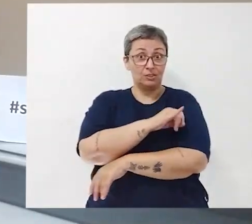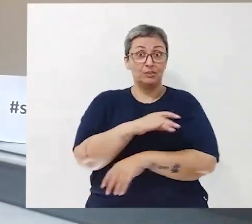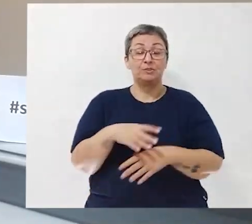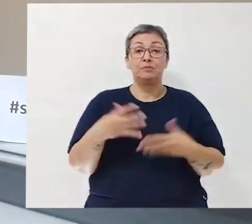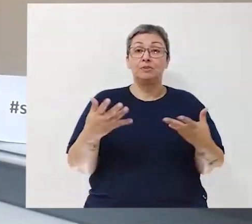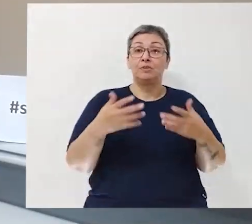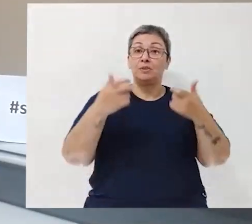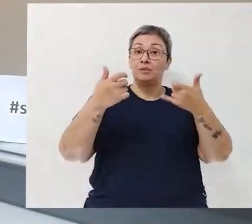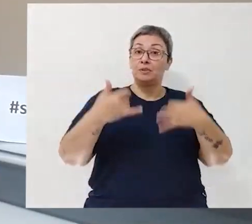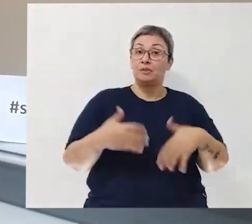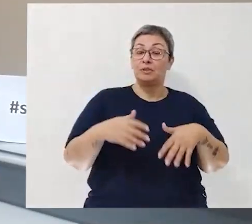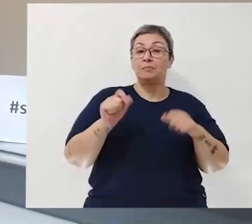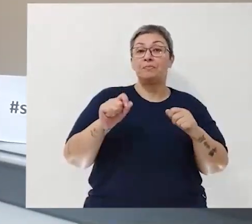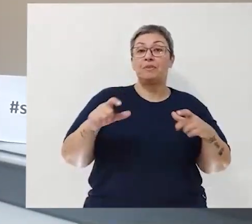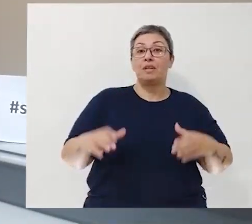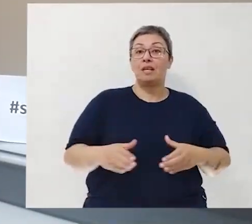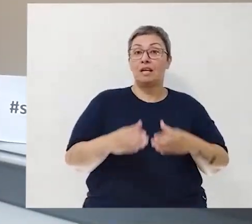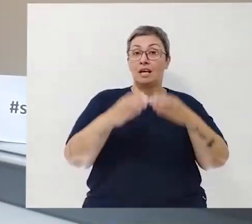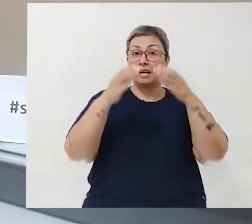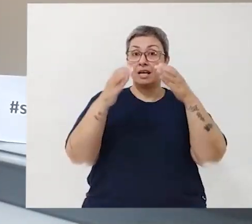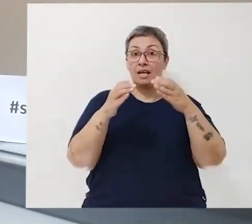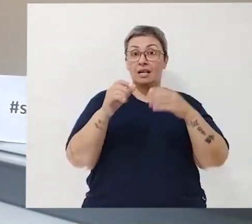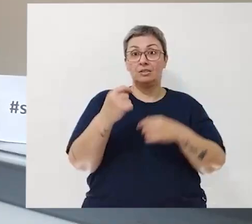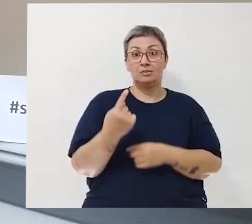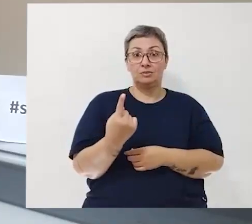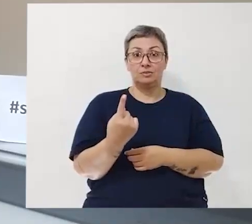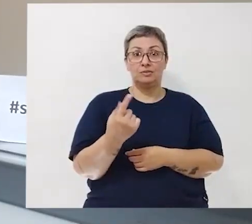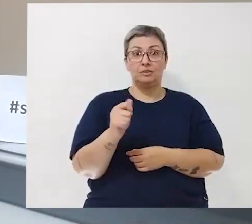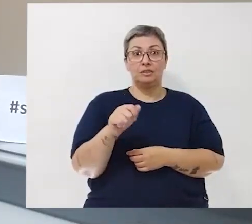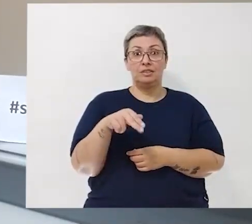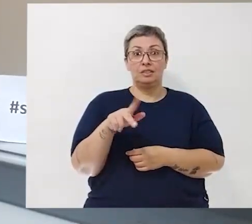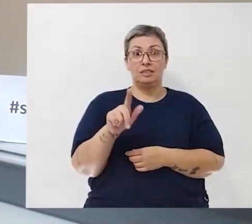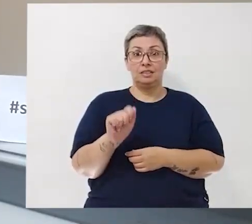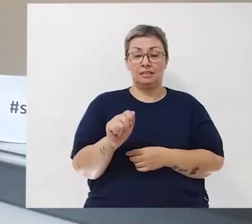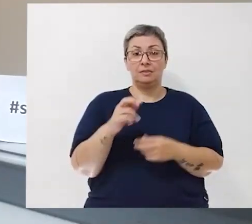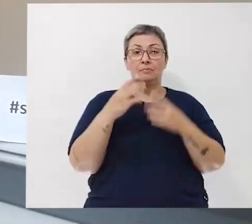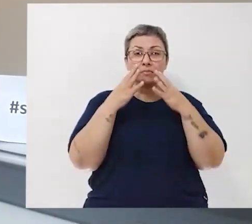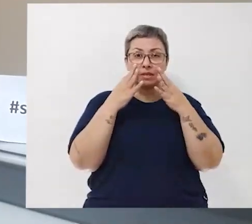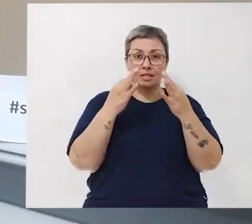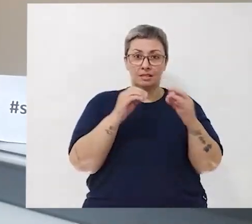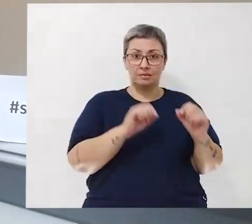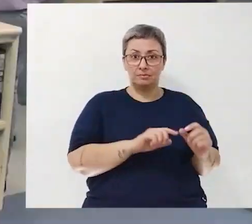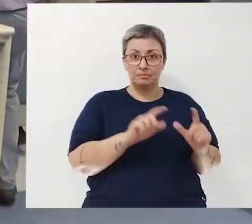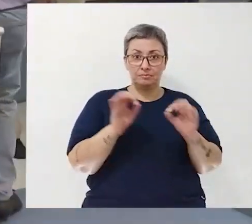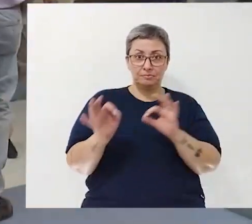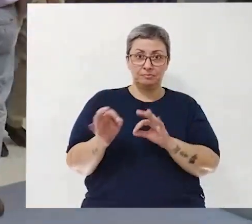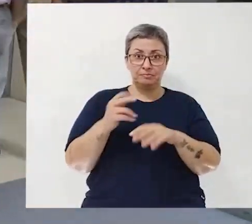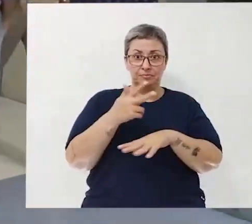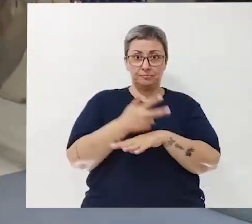tá? Eu tô falando da usina de Angra 1. Presta atenção nesse vídeo aí.